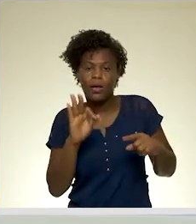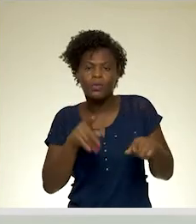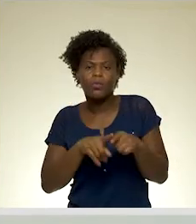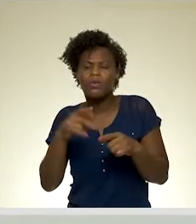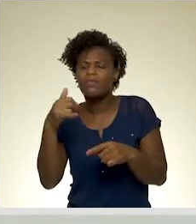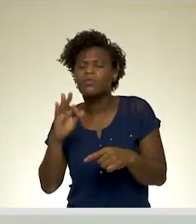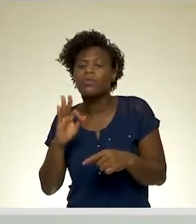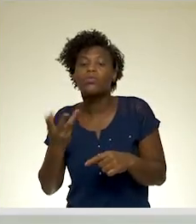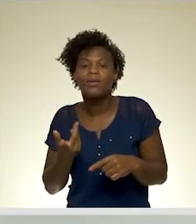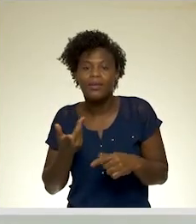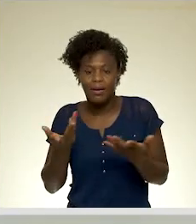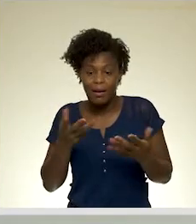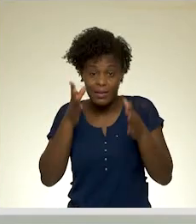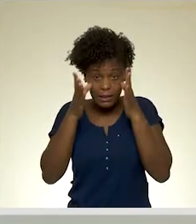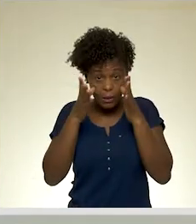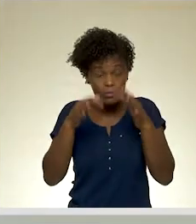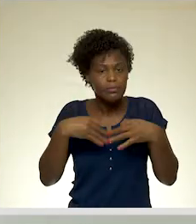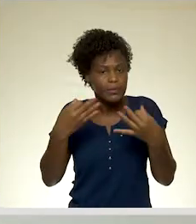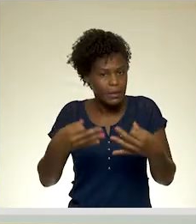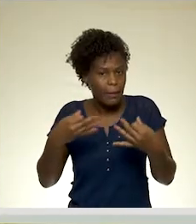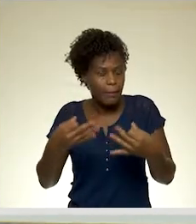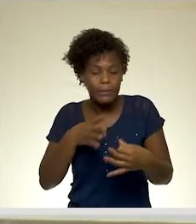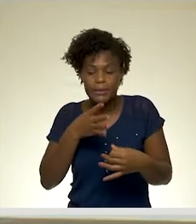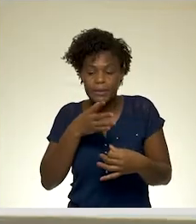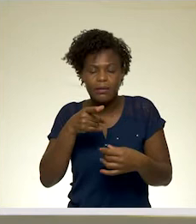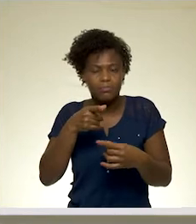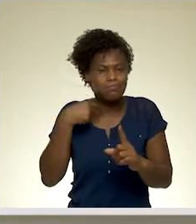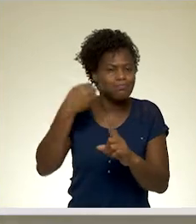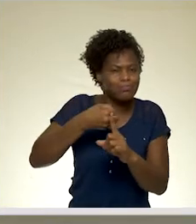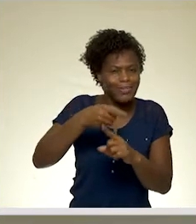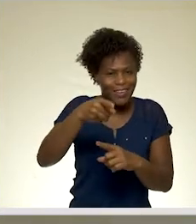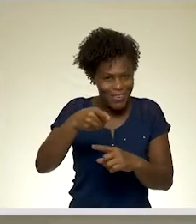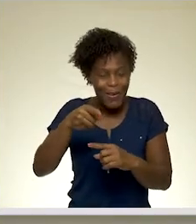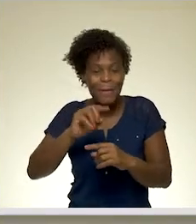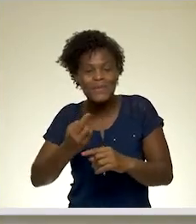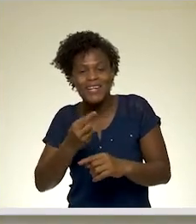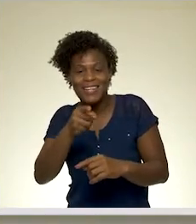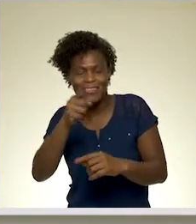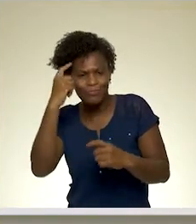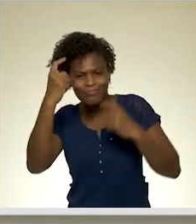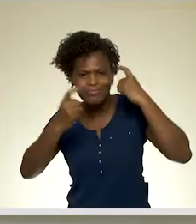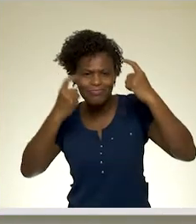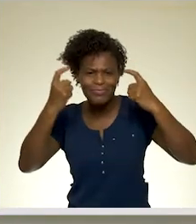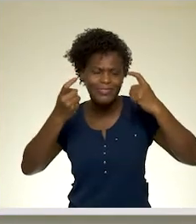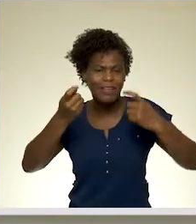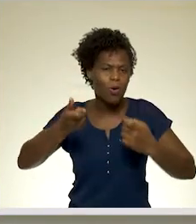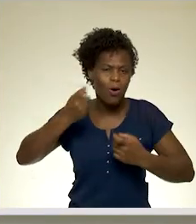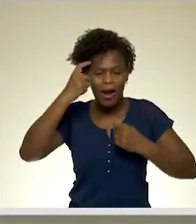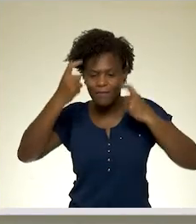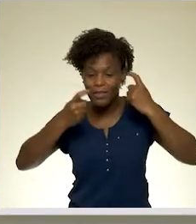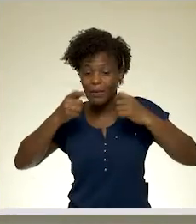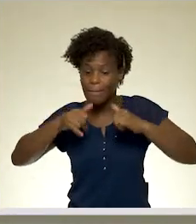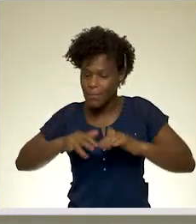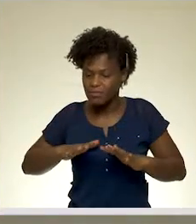dá 24? Atenção, sempre eu ando a desafiar no sentido de refletir um pouco,